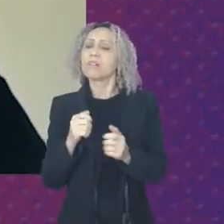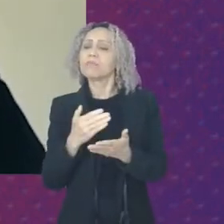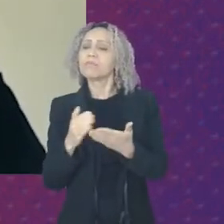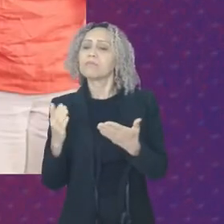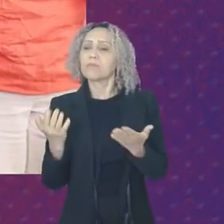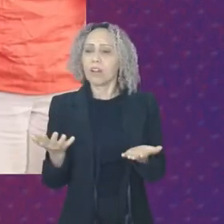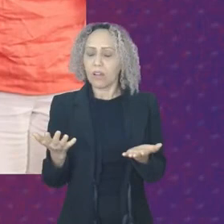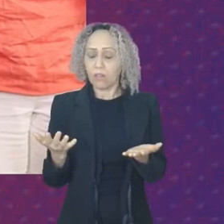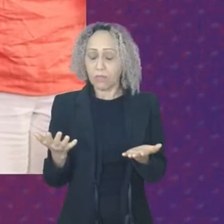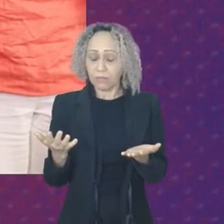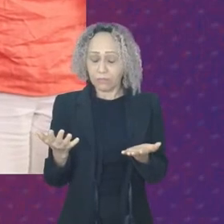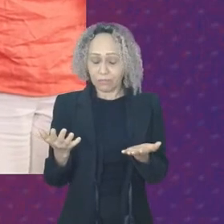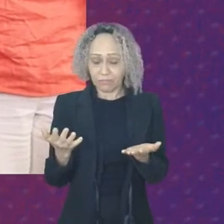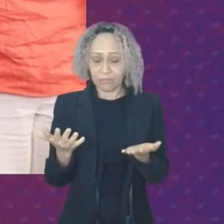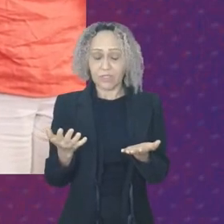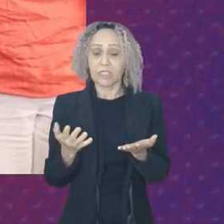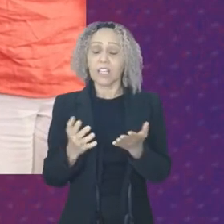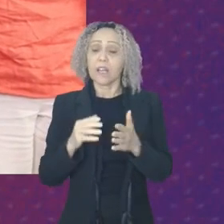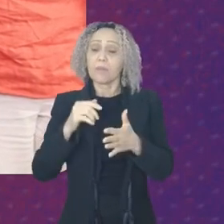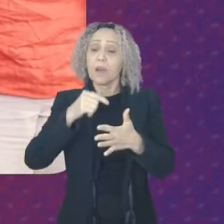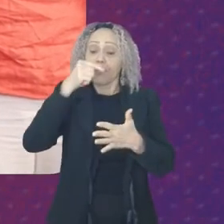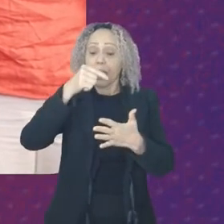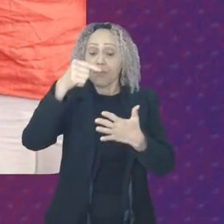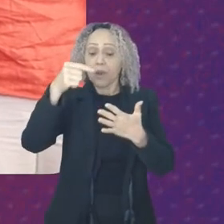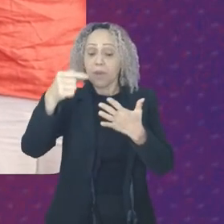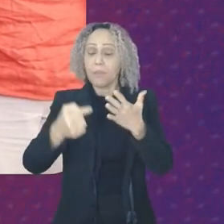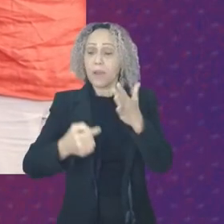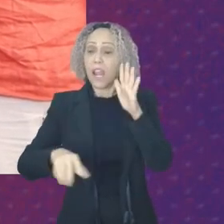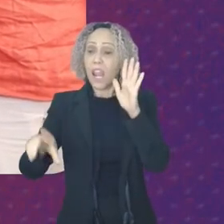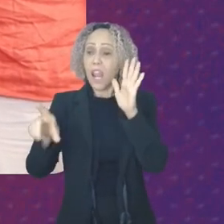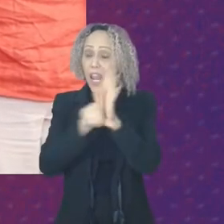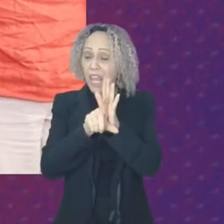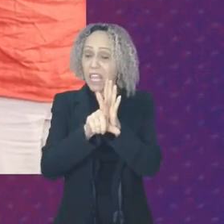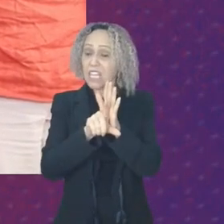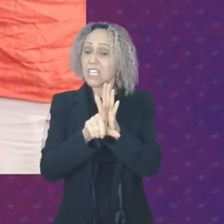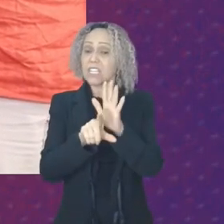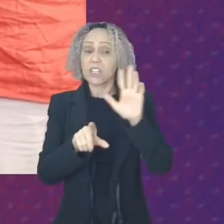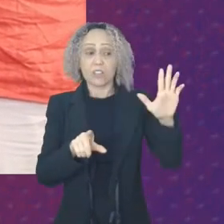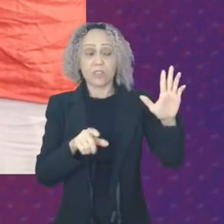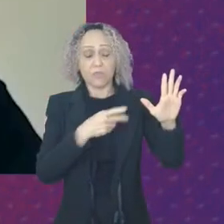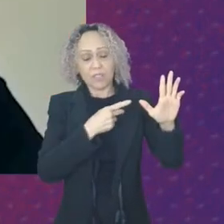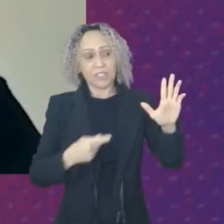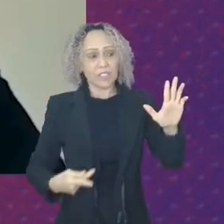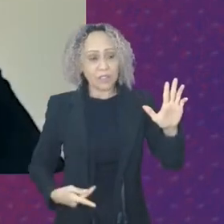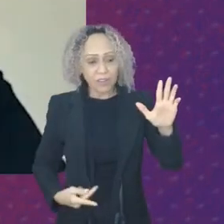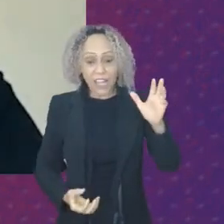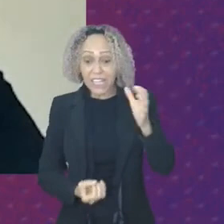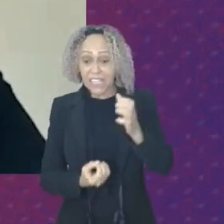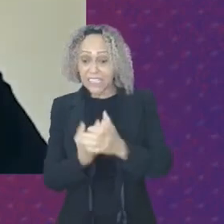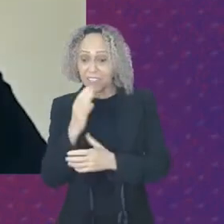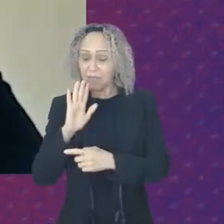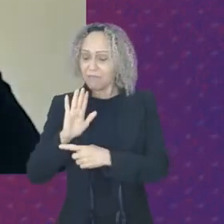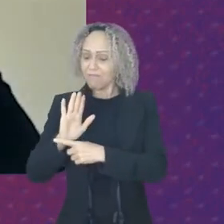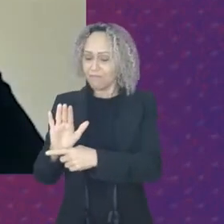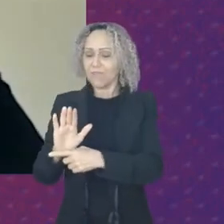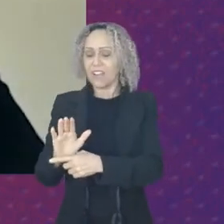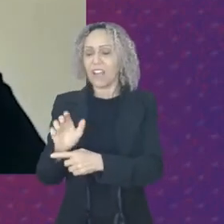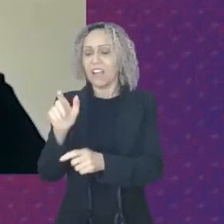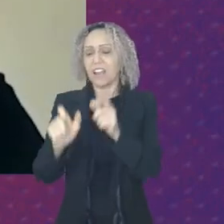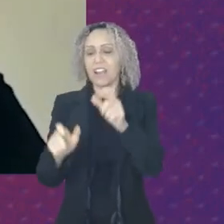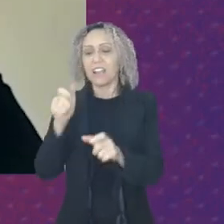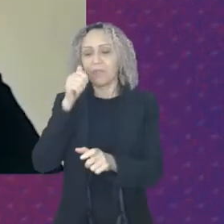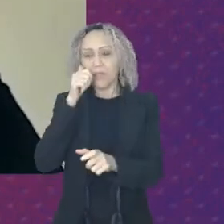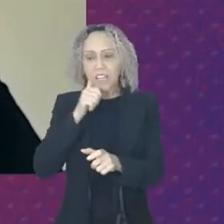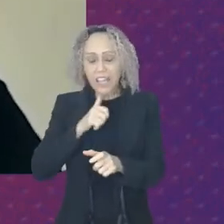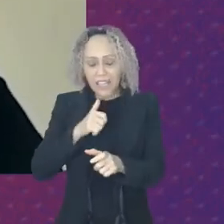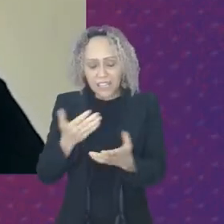sobre o pacote de leis que nosso presidente Lula aprovou para as mulheres no dia 8 de março. Esse pacote, ele é com certeza de